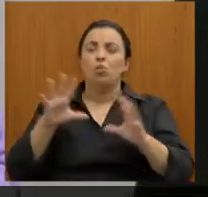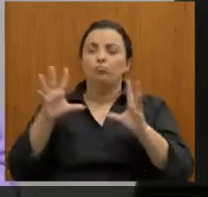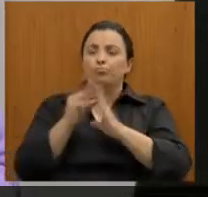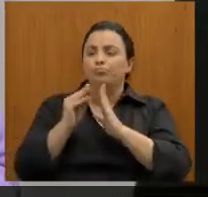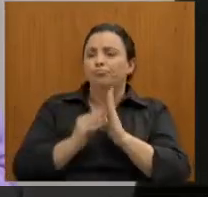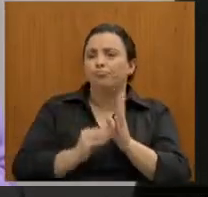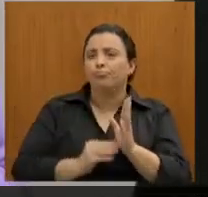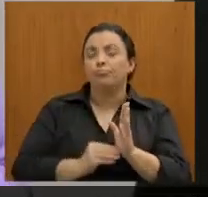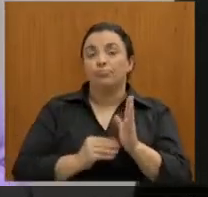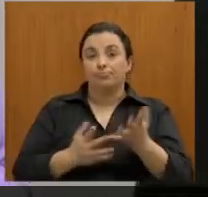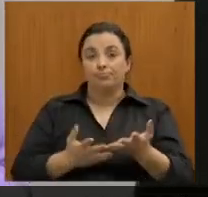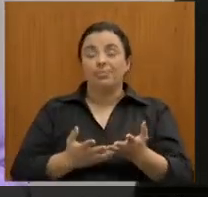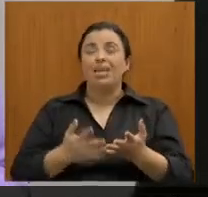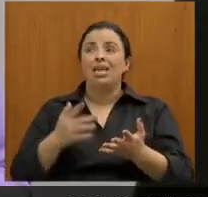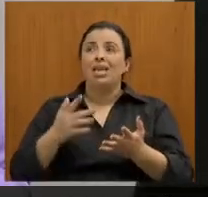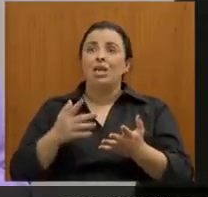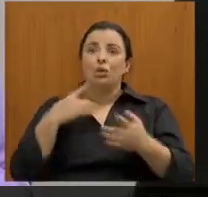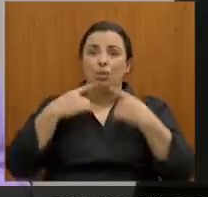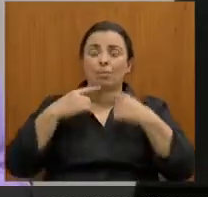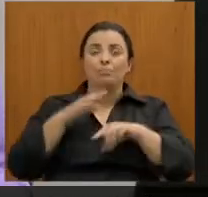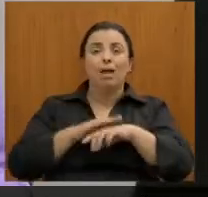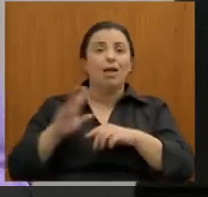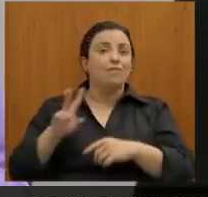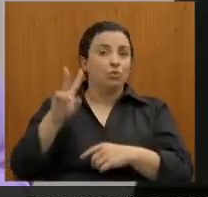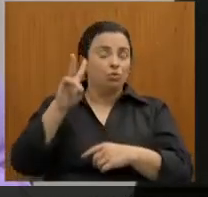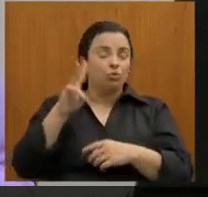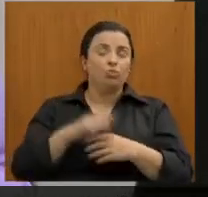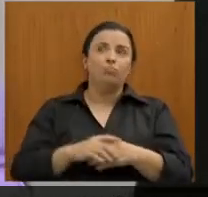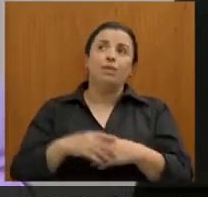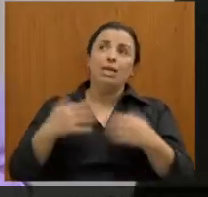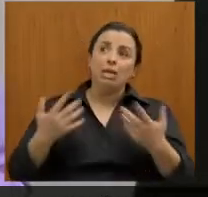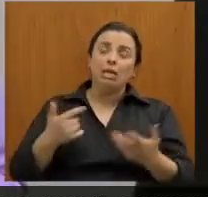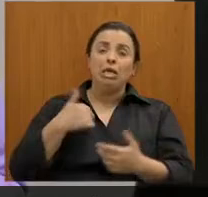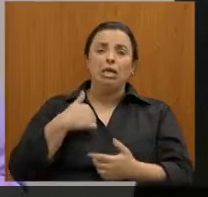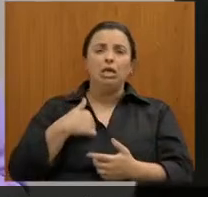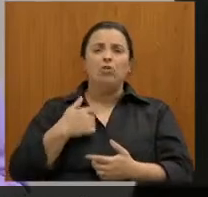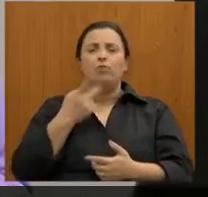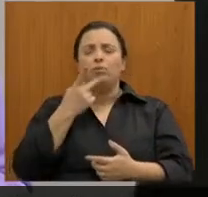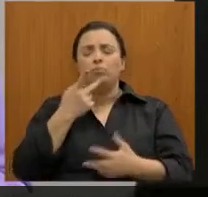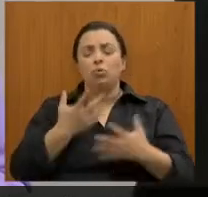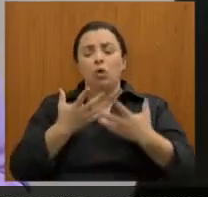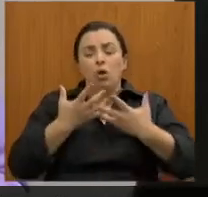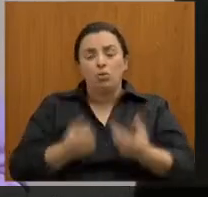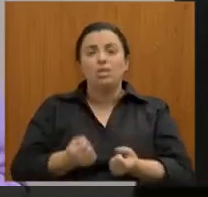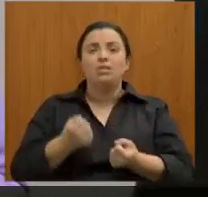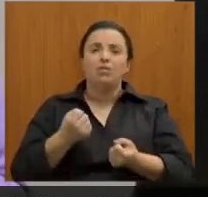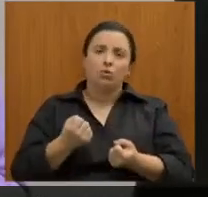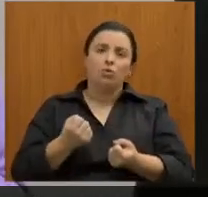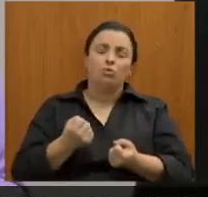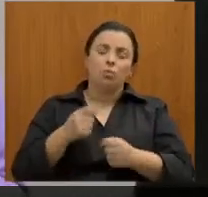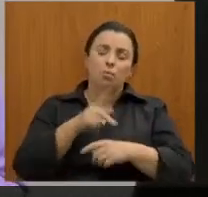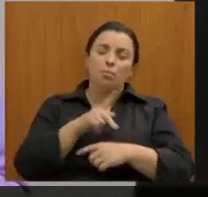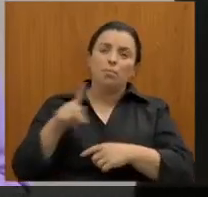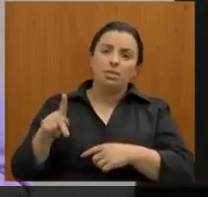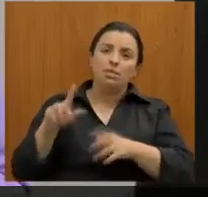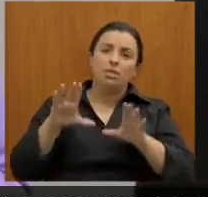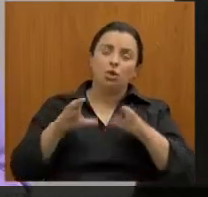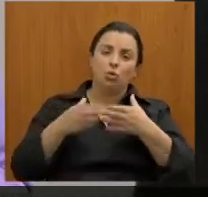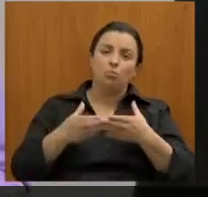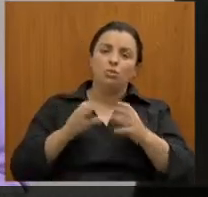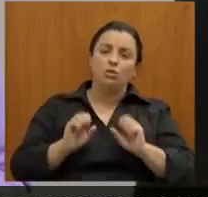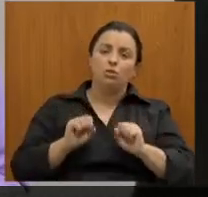que um dos Desafios que eu assumir a estando como presidente da Comissão E é em defesa dos direitos da mulher